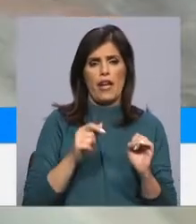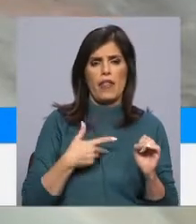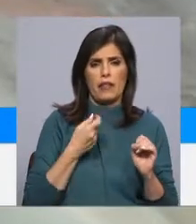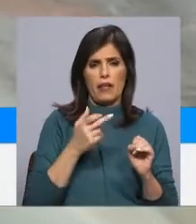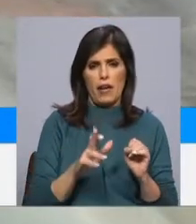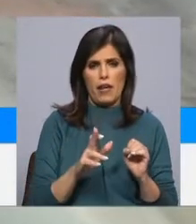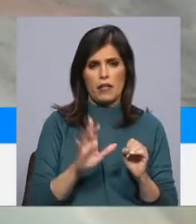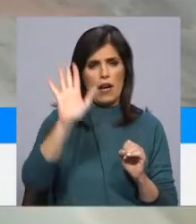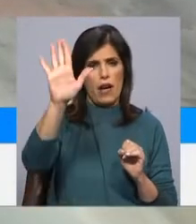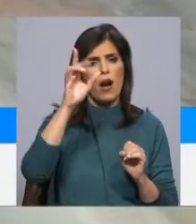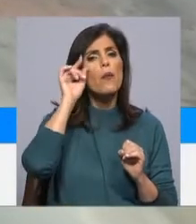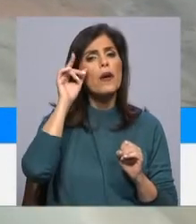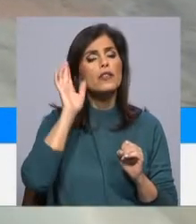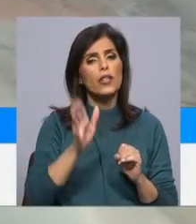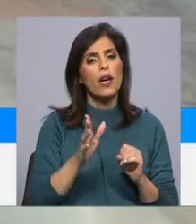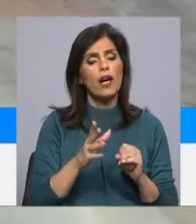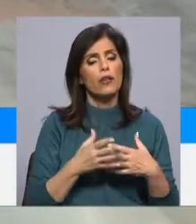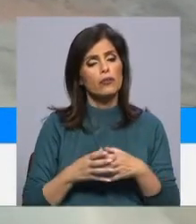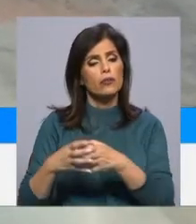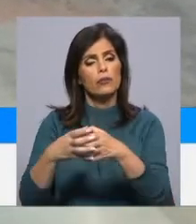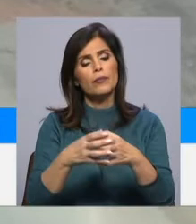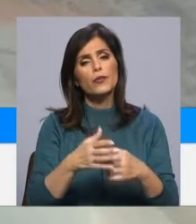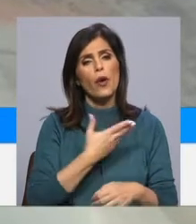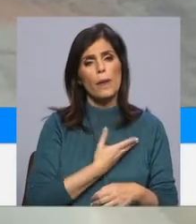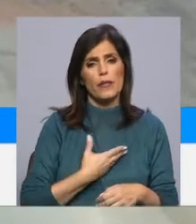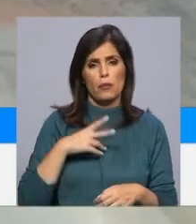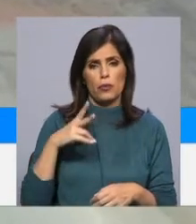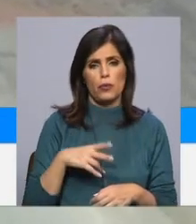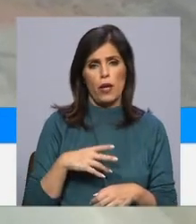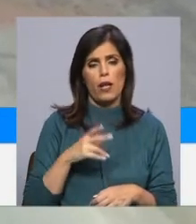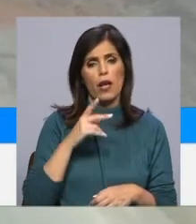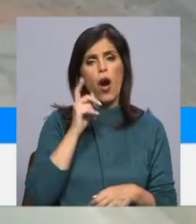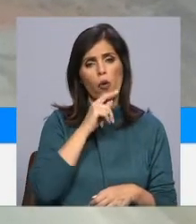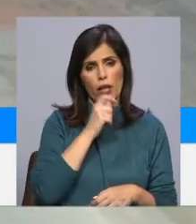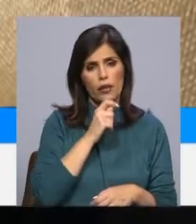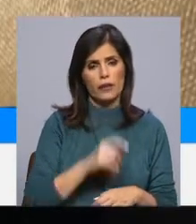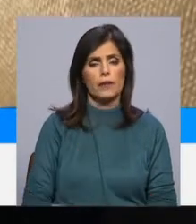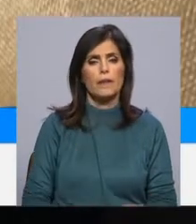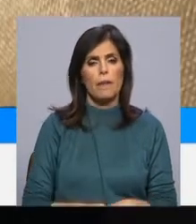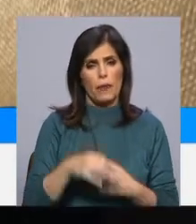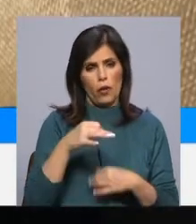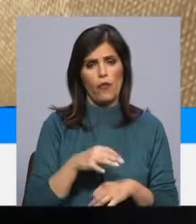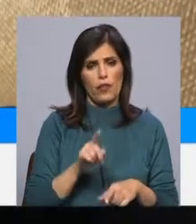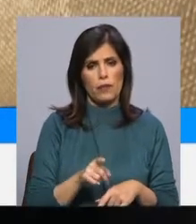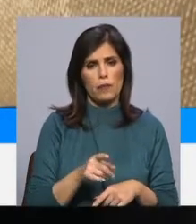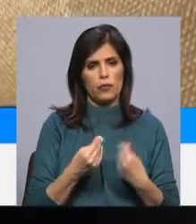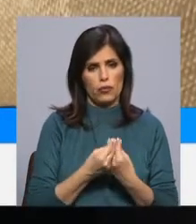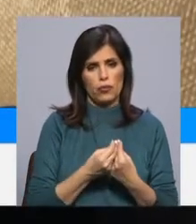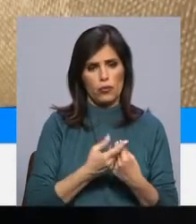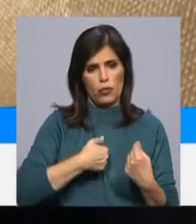já está na roménia viajou com a comitiva do embaixador de Portugal na Ucrânia confirme confirme está